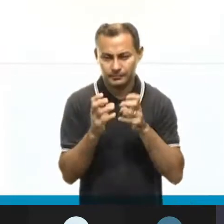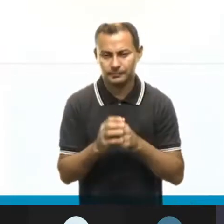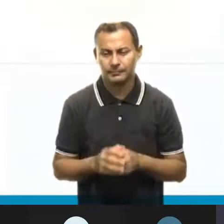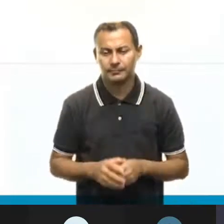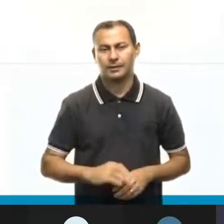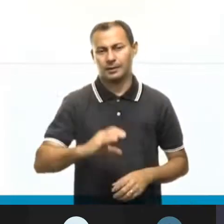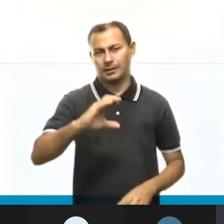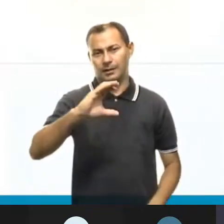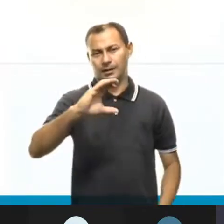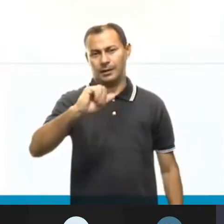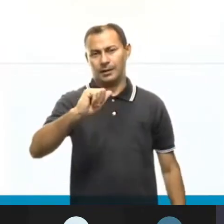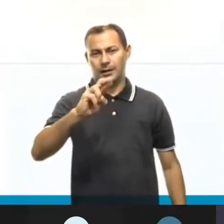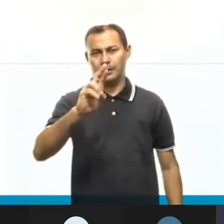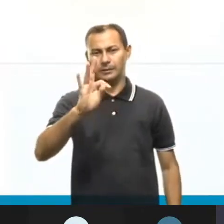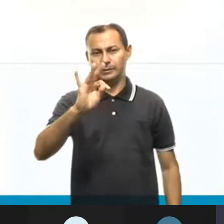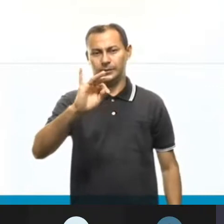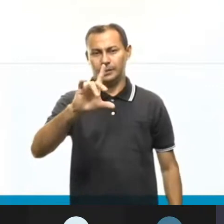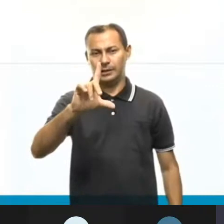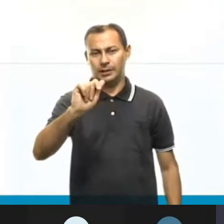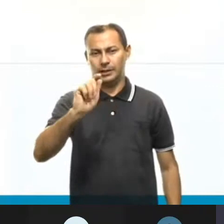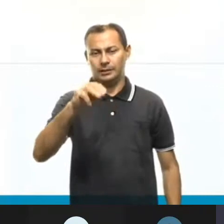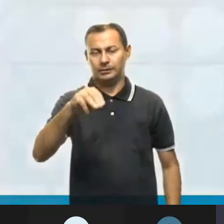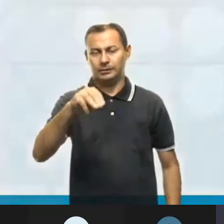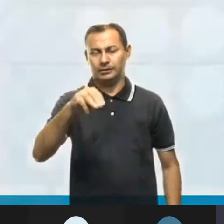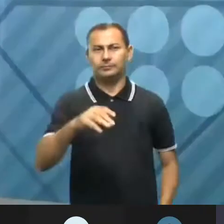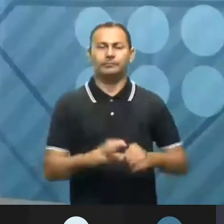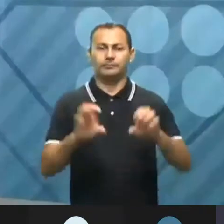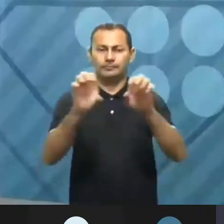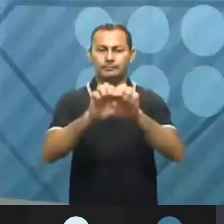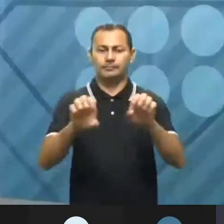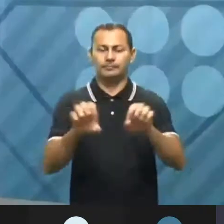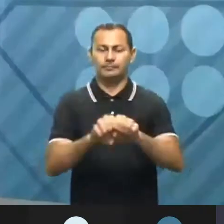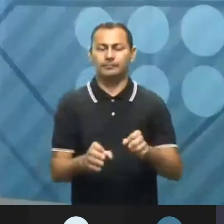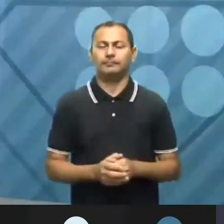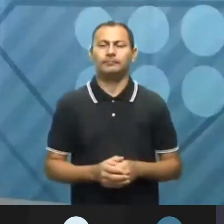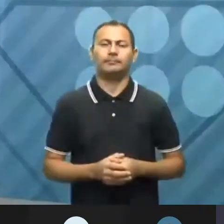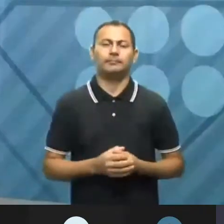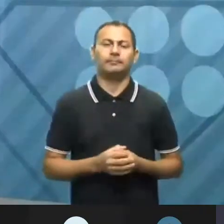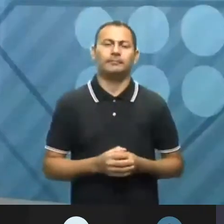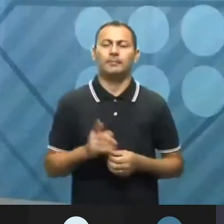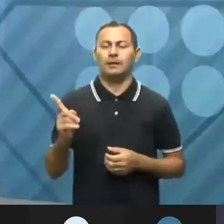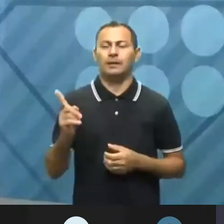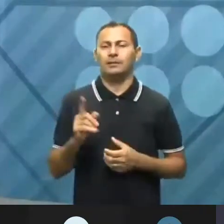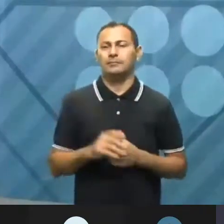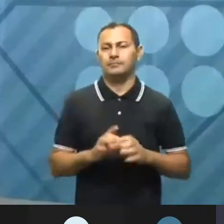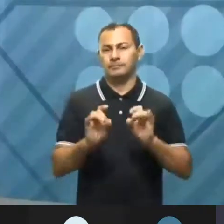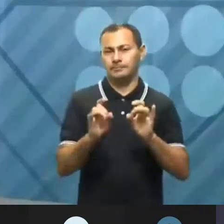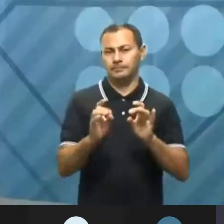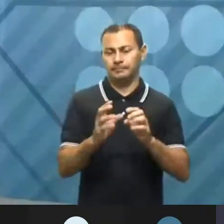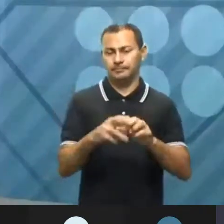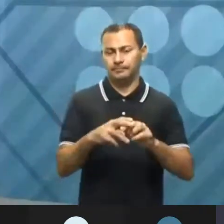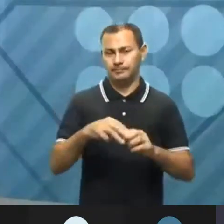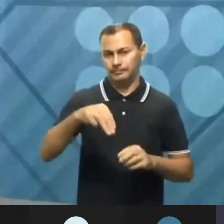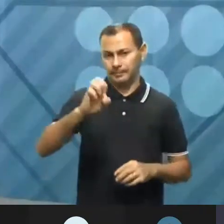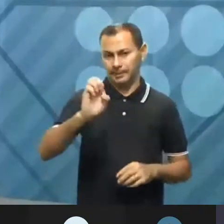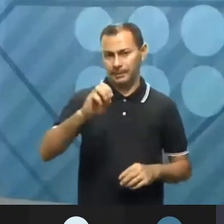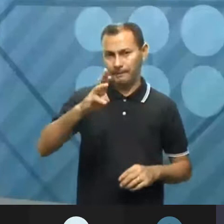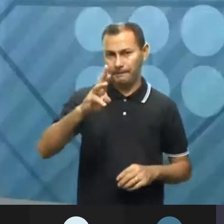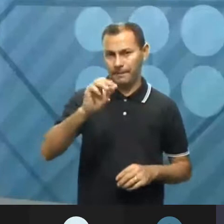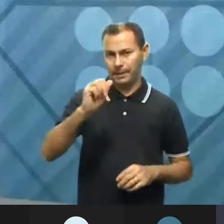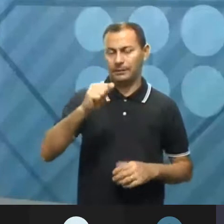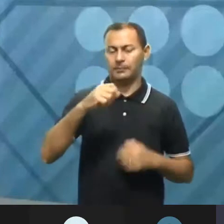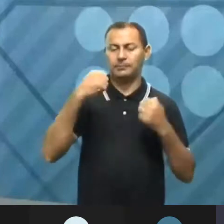identificar na cartilagem hialina. Então, essas são, né, as estruturas, né, ali as especializações de membrana,